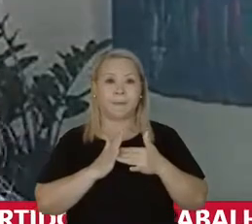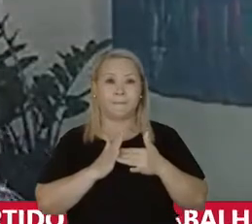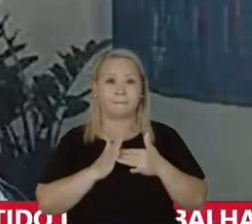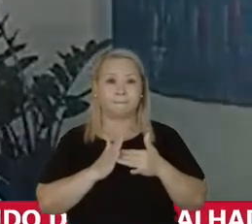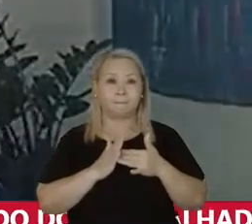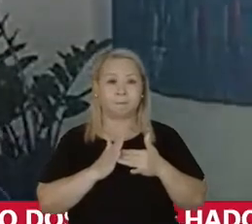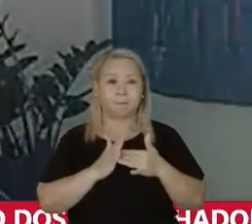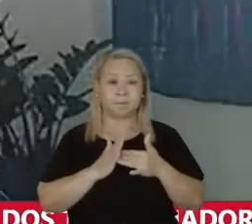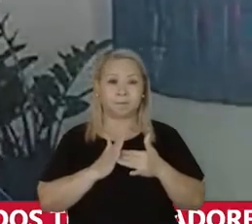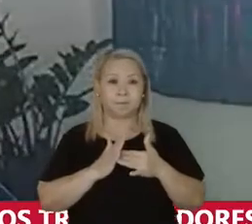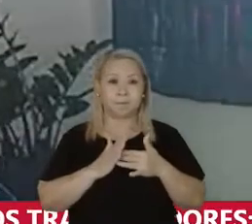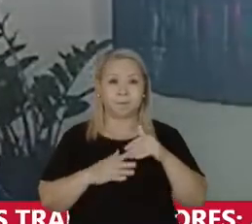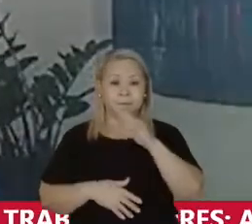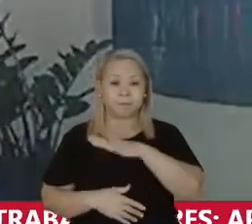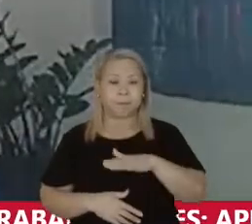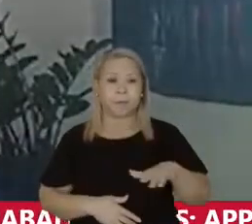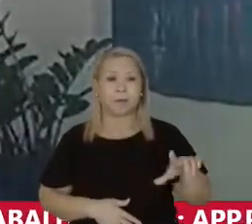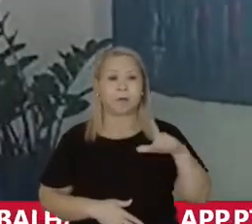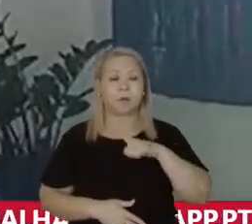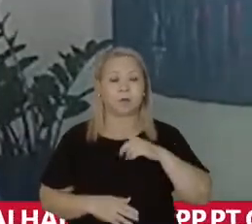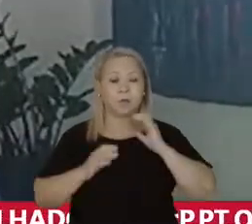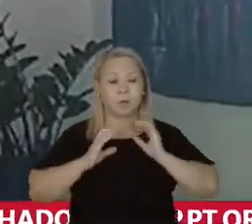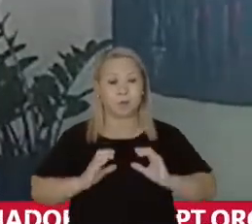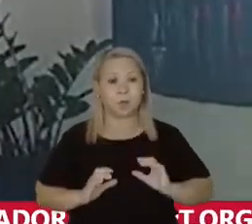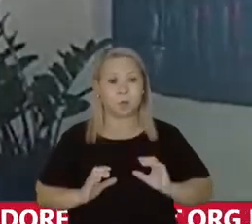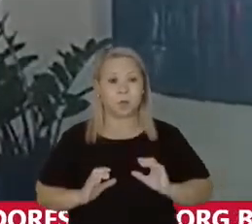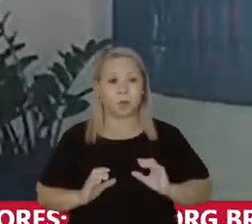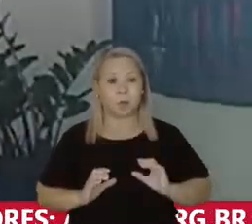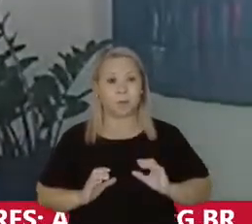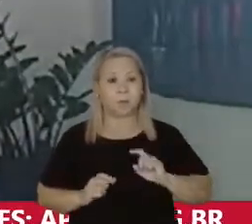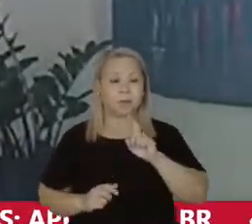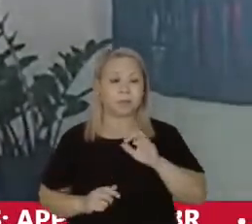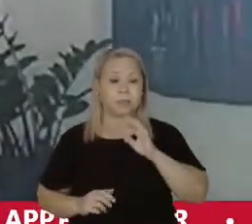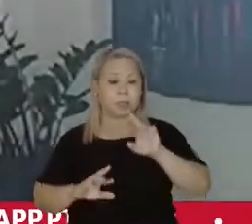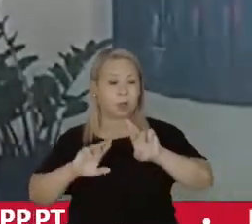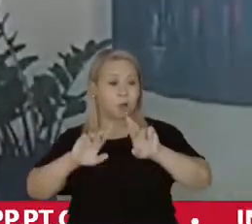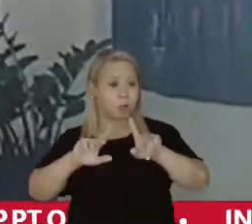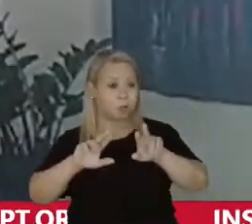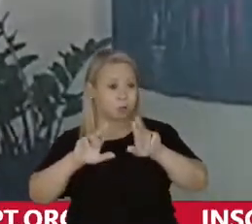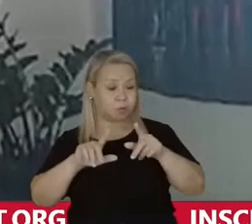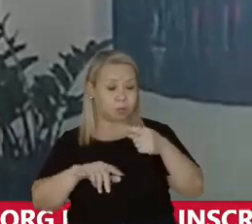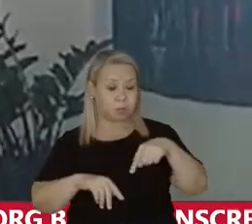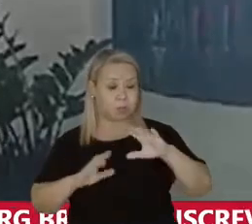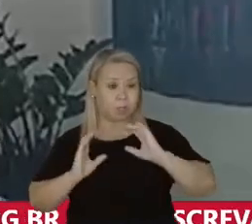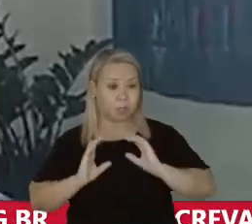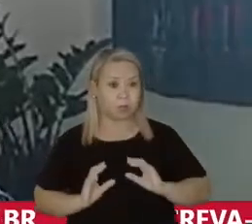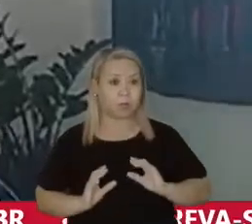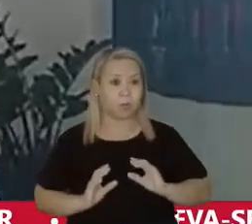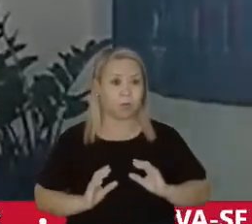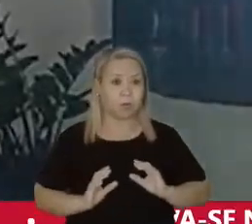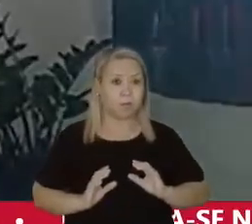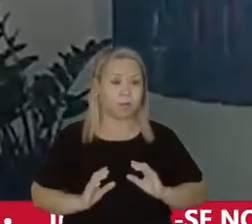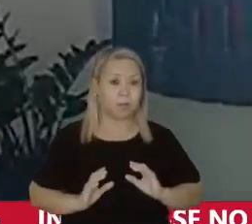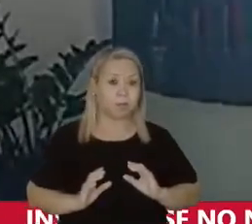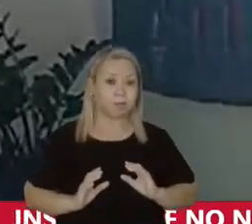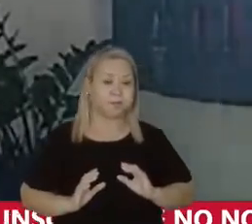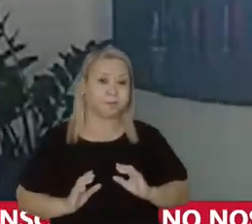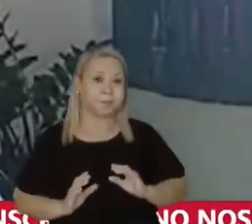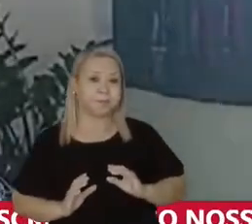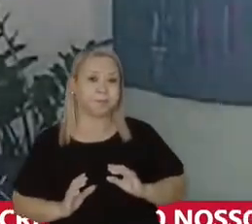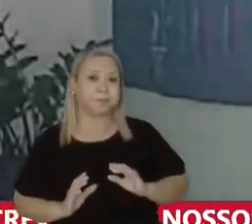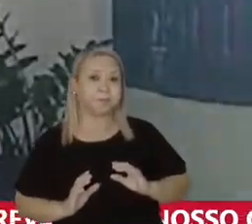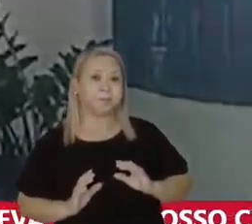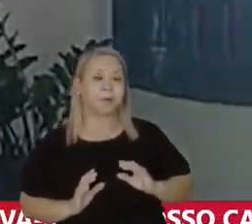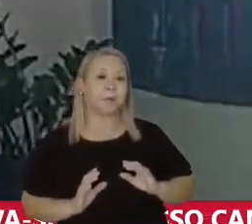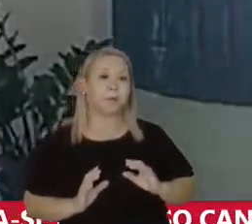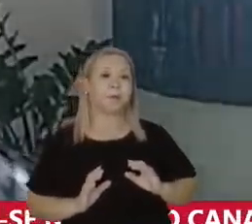sempre crianças que tenham comportamentos que sejam diferentes, né, desse comportamento do comportamento